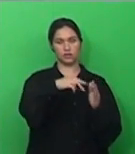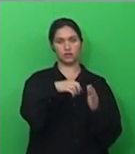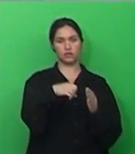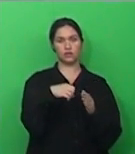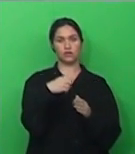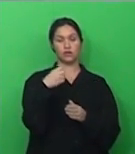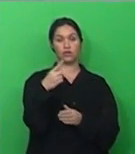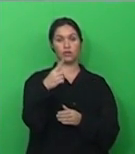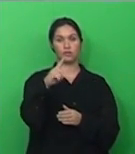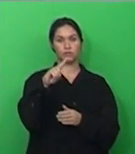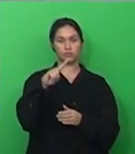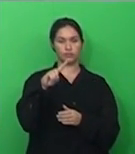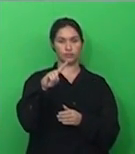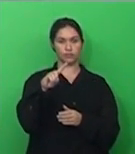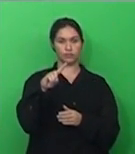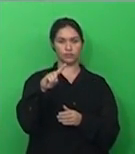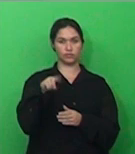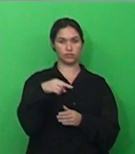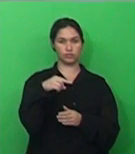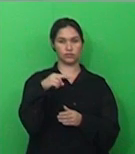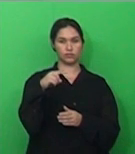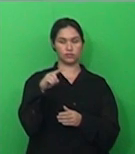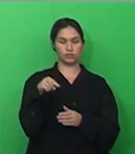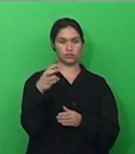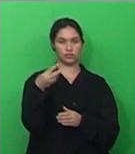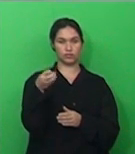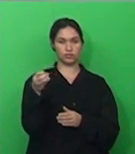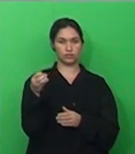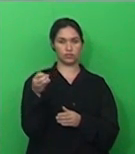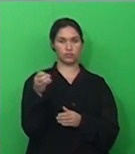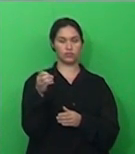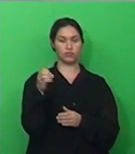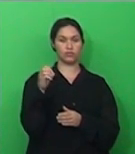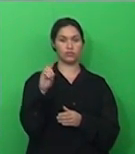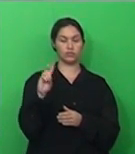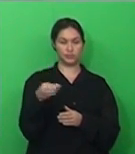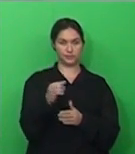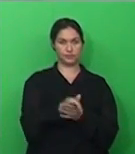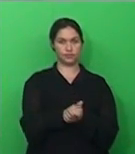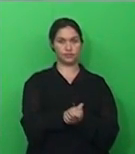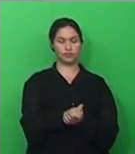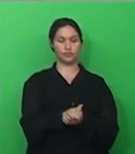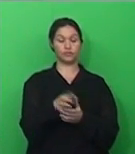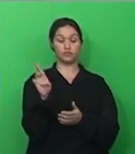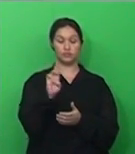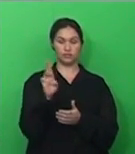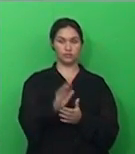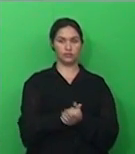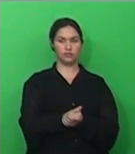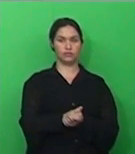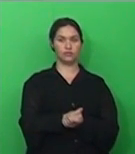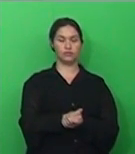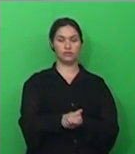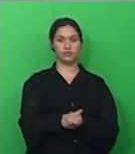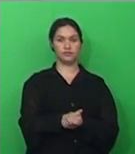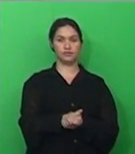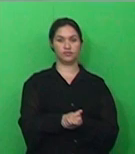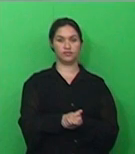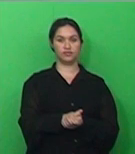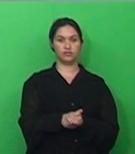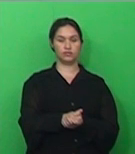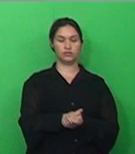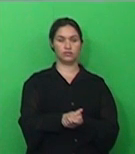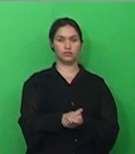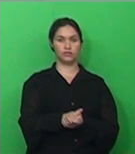concessão, de uma PPP, eu acredito bastante viável que a gente ache uma solução para uma obra que vai beneficiar 30, 35 mil